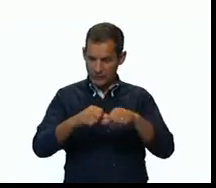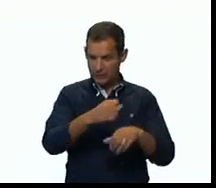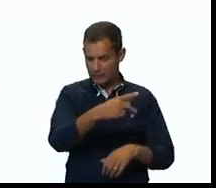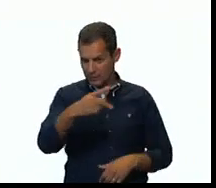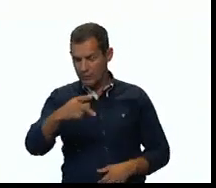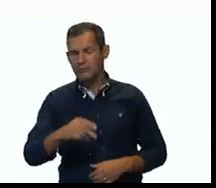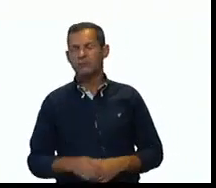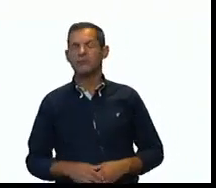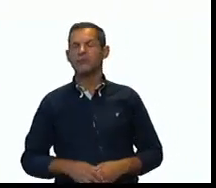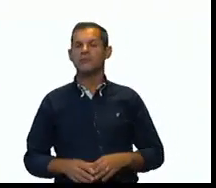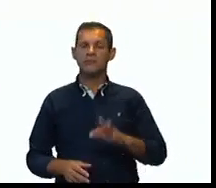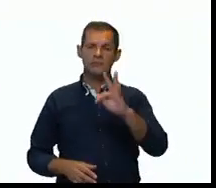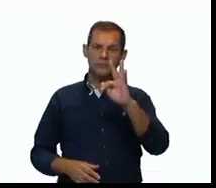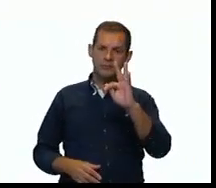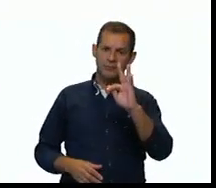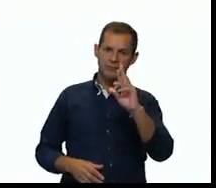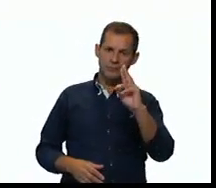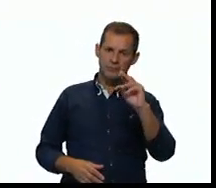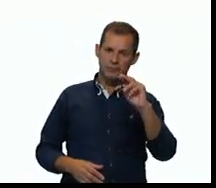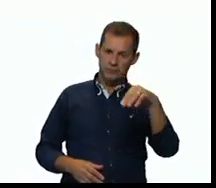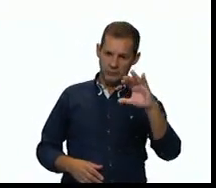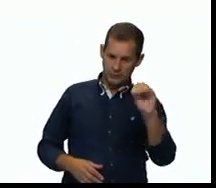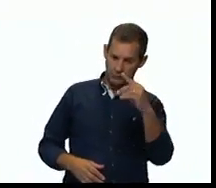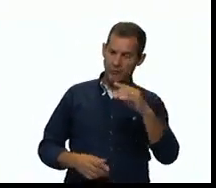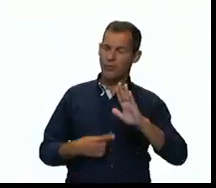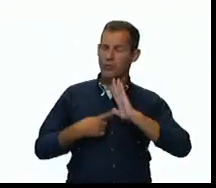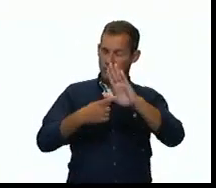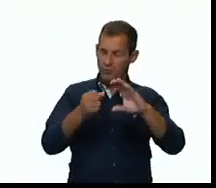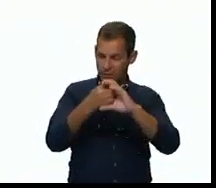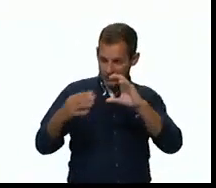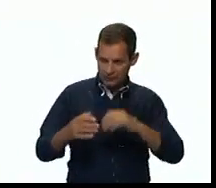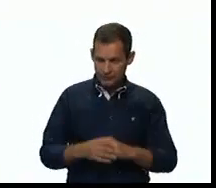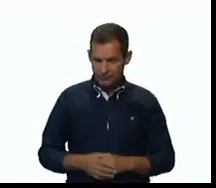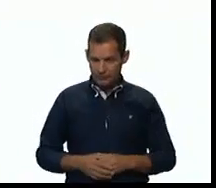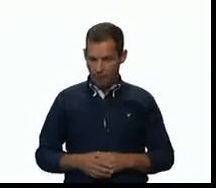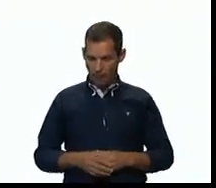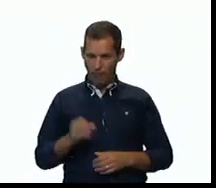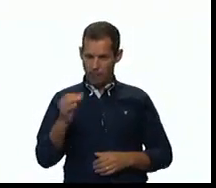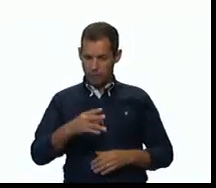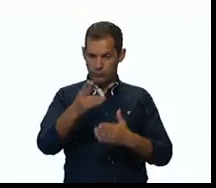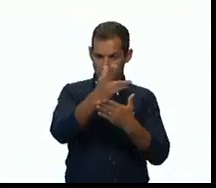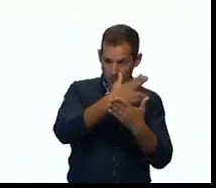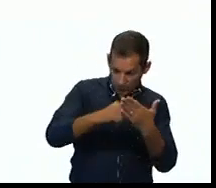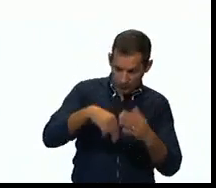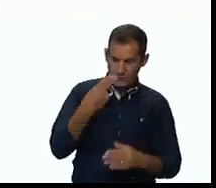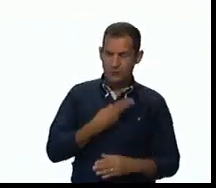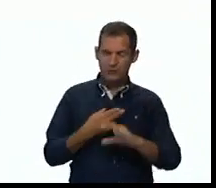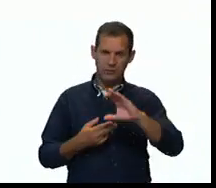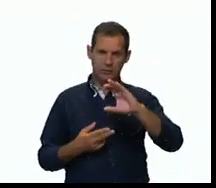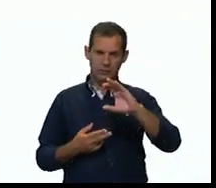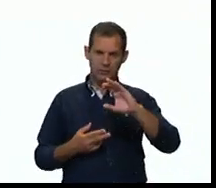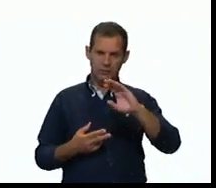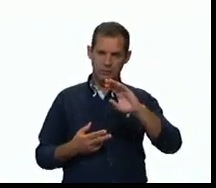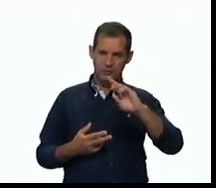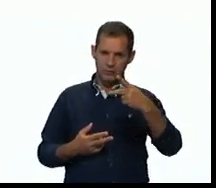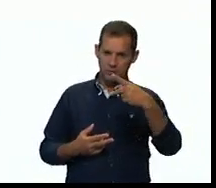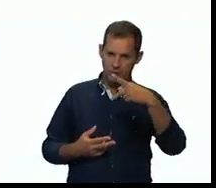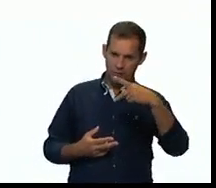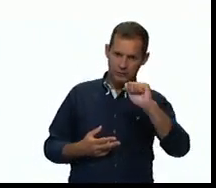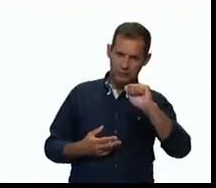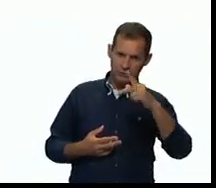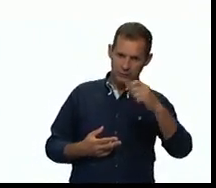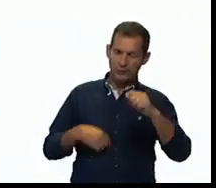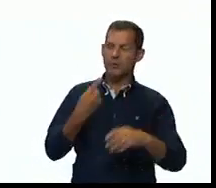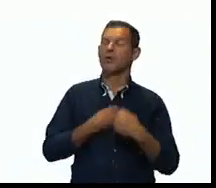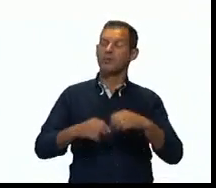questão? As funções que representam o comportamento, né, do novo formato da nossa chapa. Então, nós vamos precisar saber